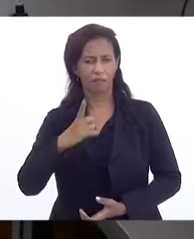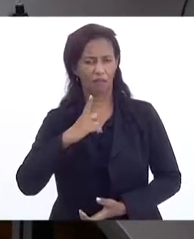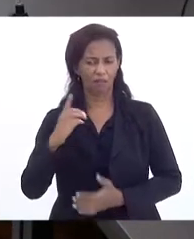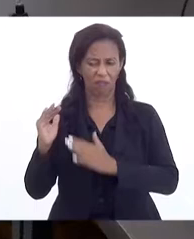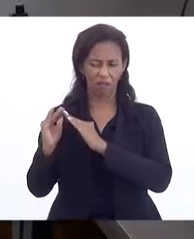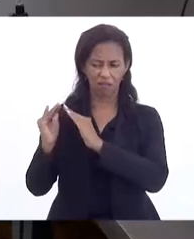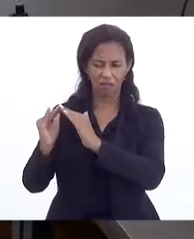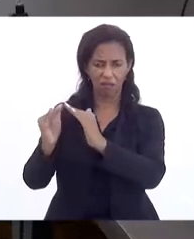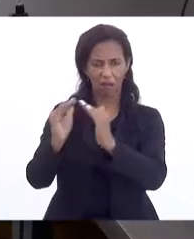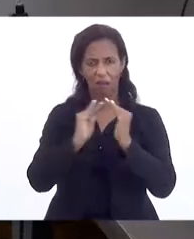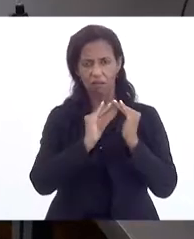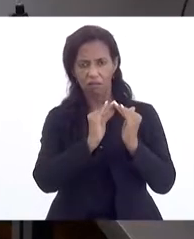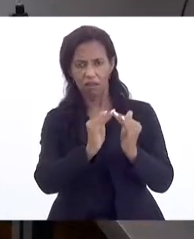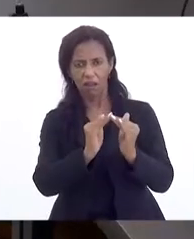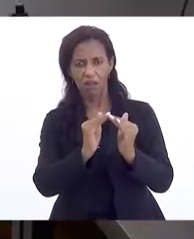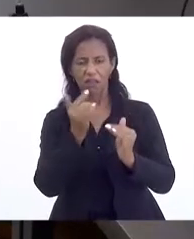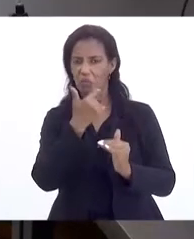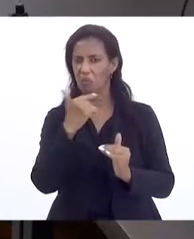essa rodovia.